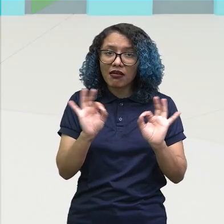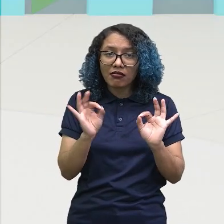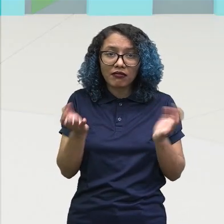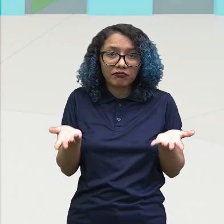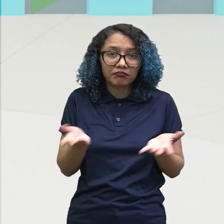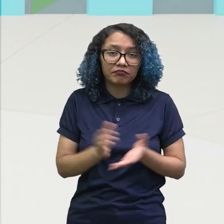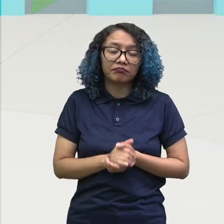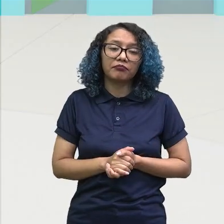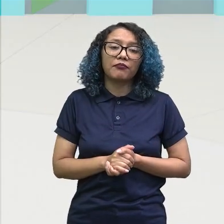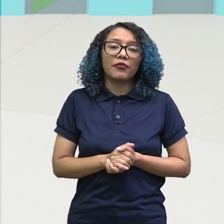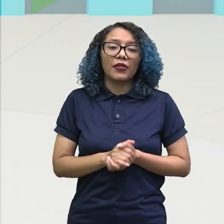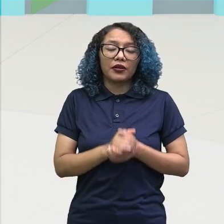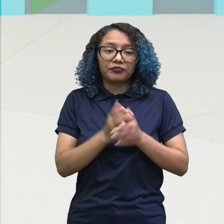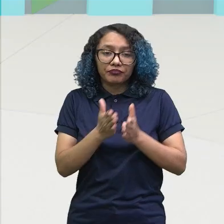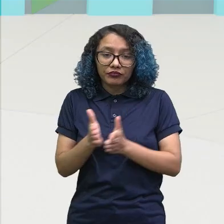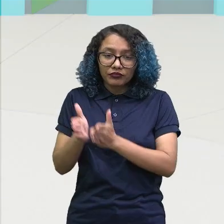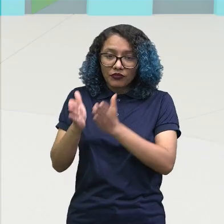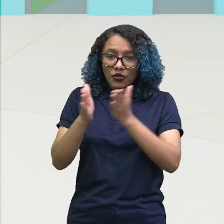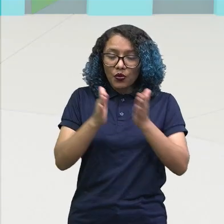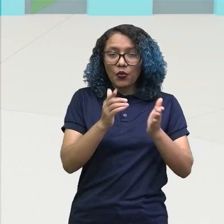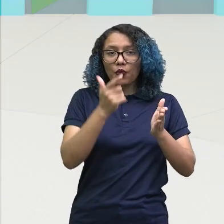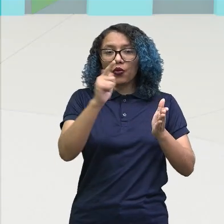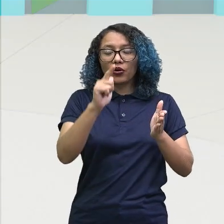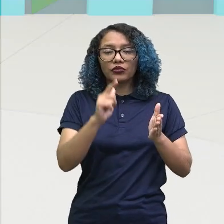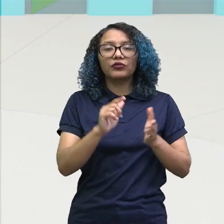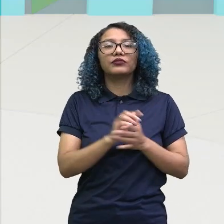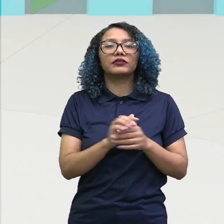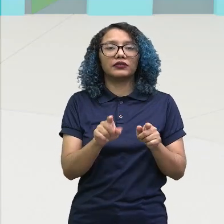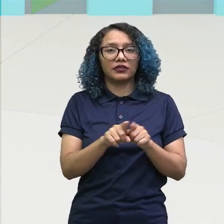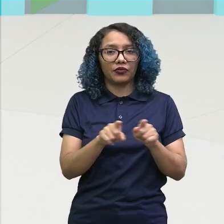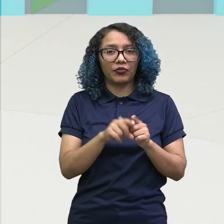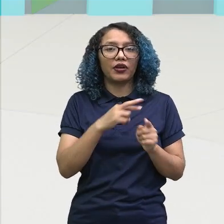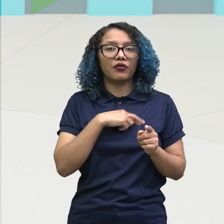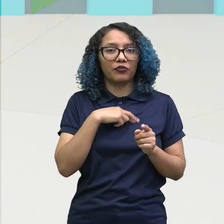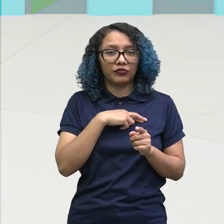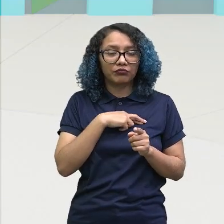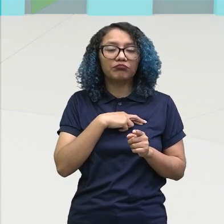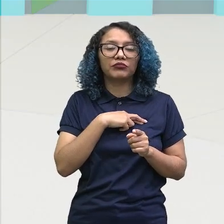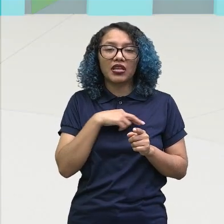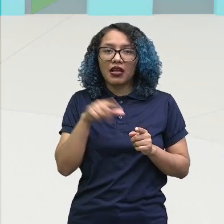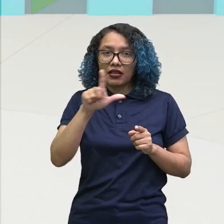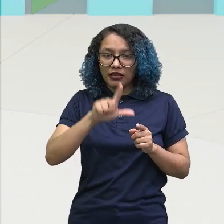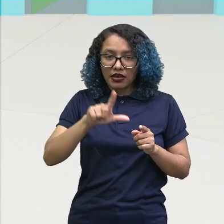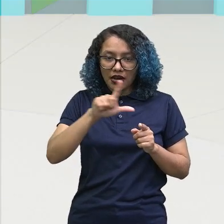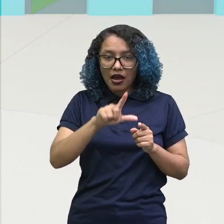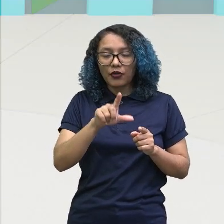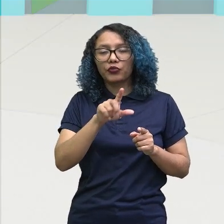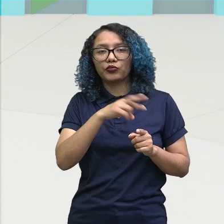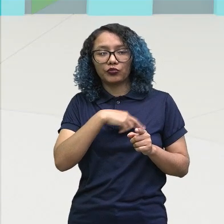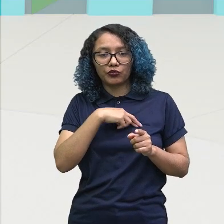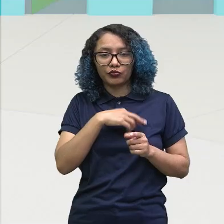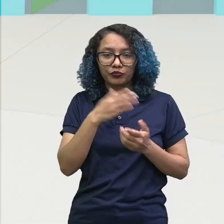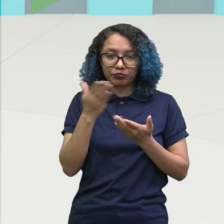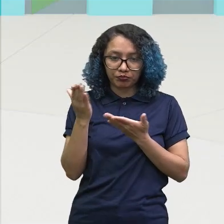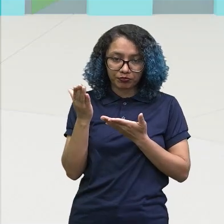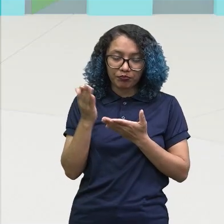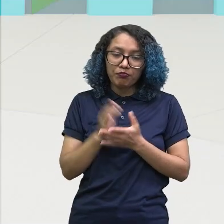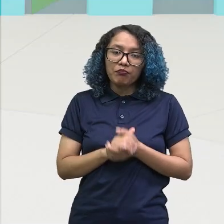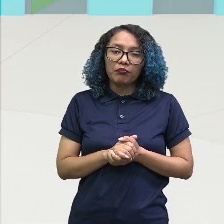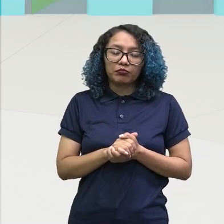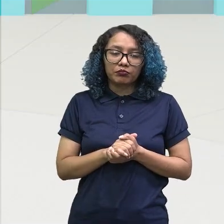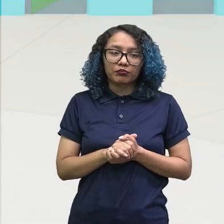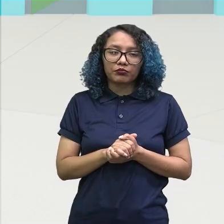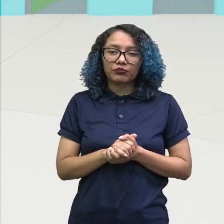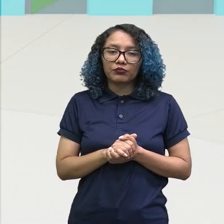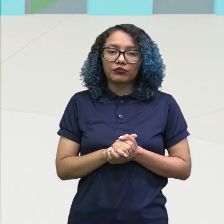bom? Depois, mais lá na frente, nós vamos ter outro movimento literário, outra escola literária, que é chamada de